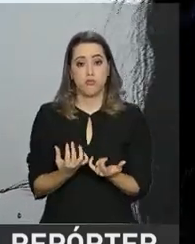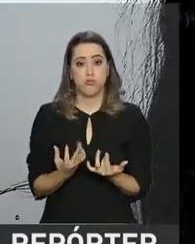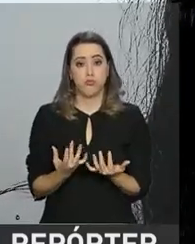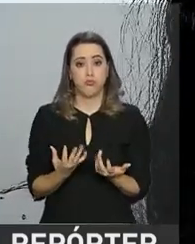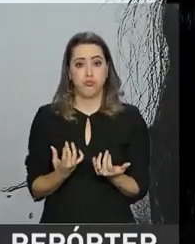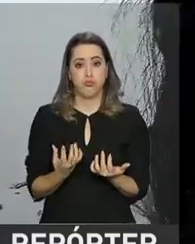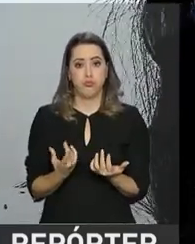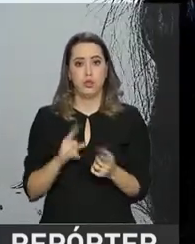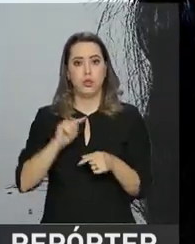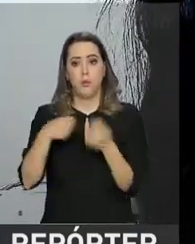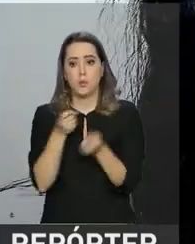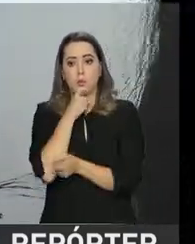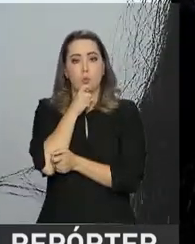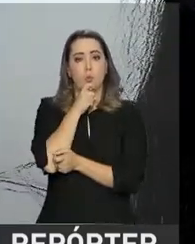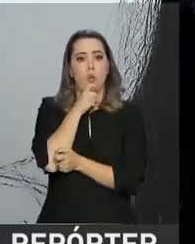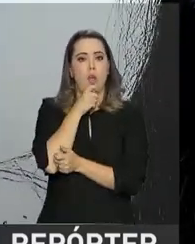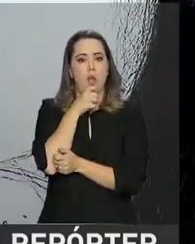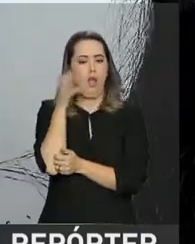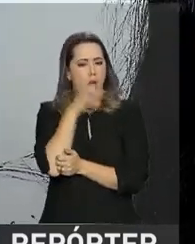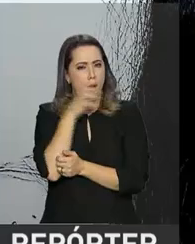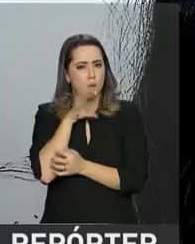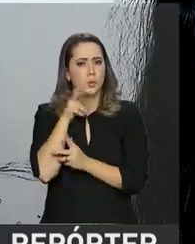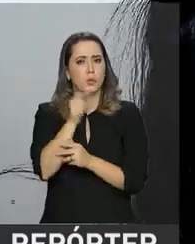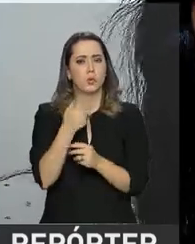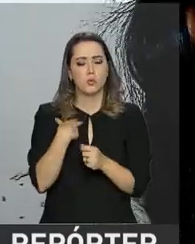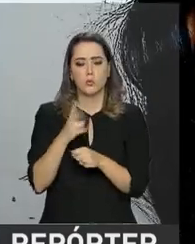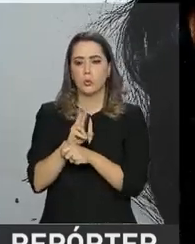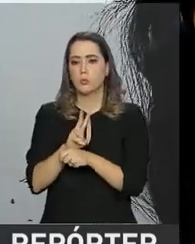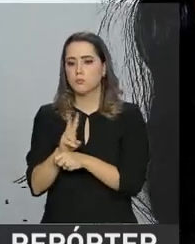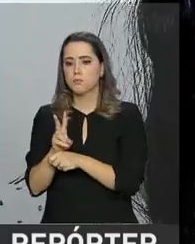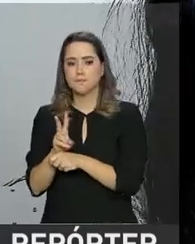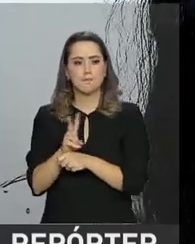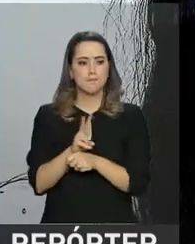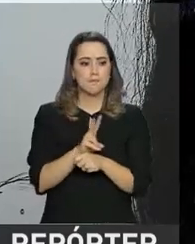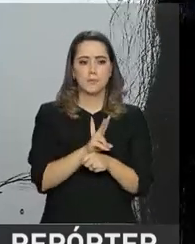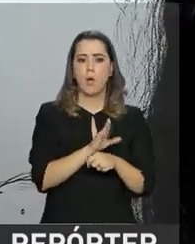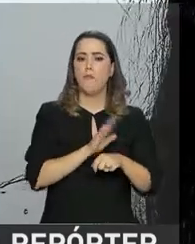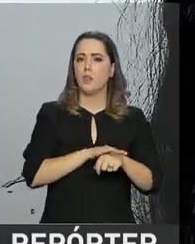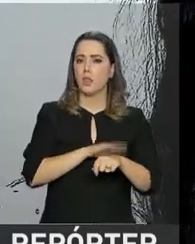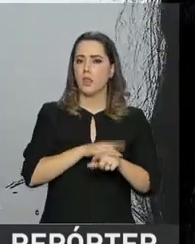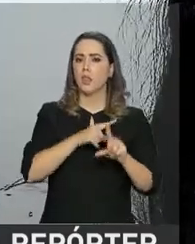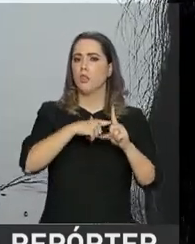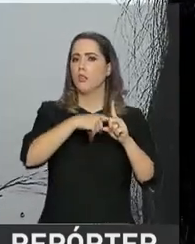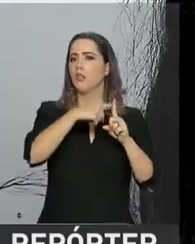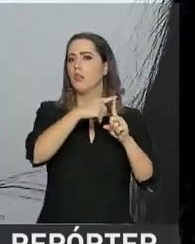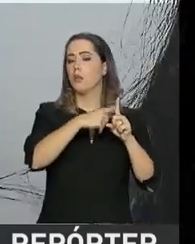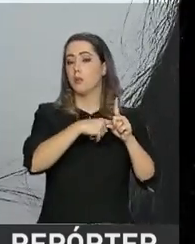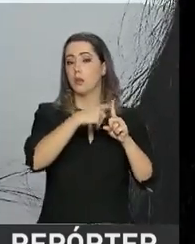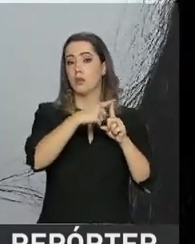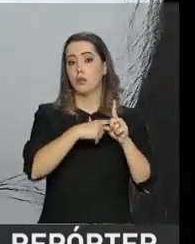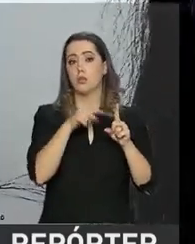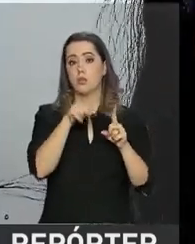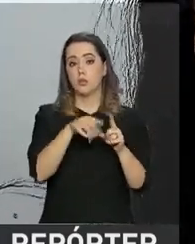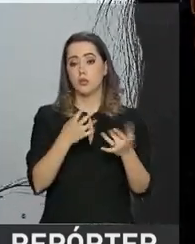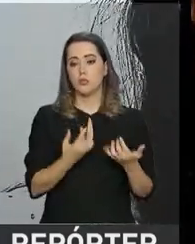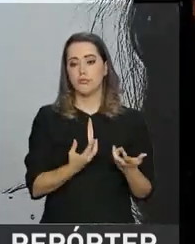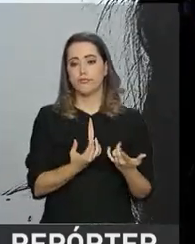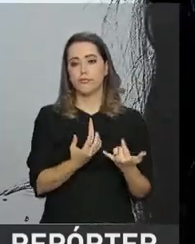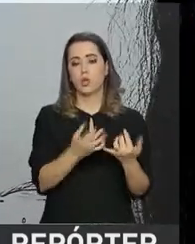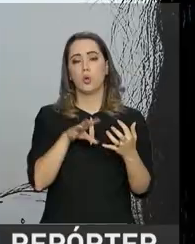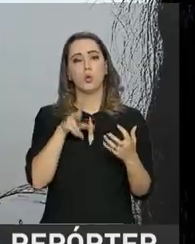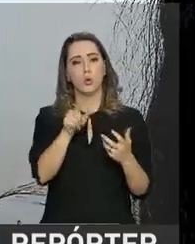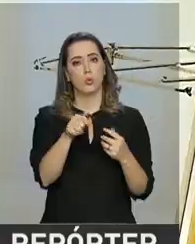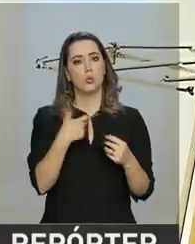onde ele é resfriado. Durante todo esse processo existe um monitoramento de temperatura que garante essa inativação desses